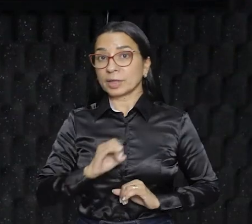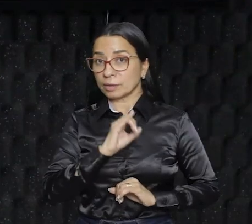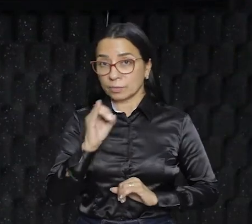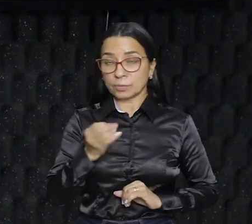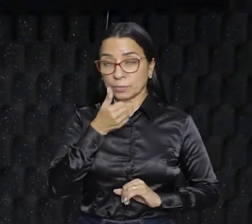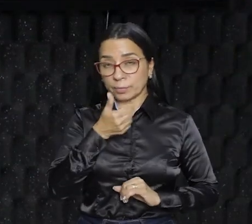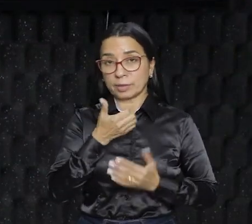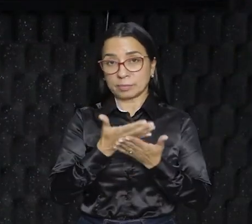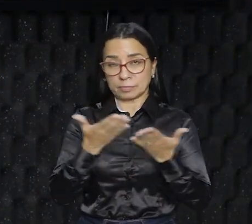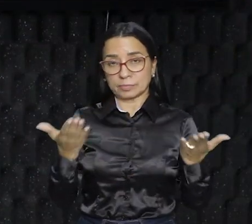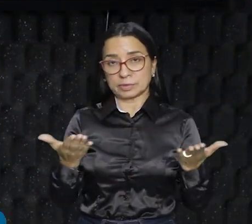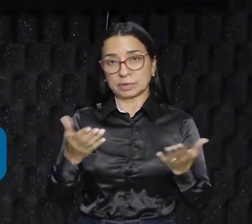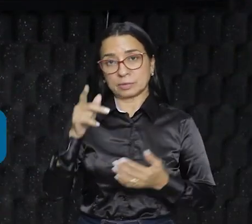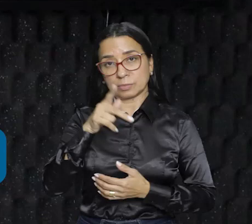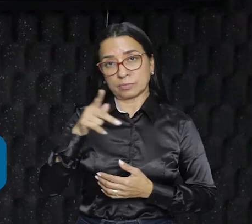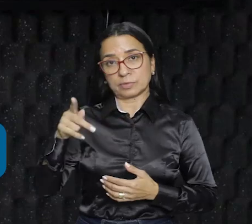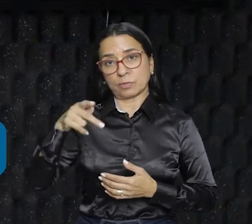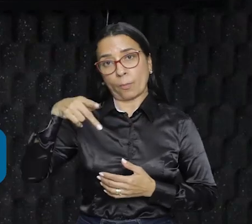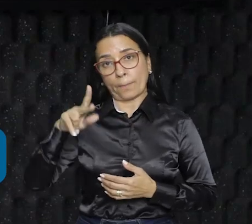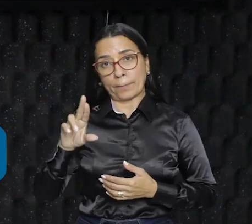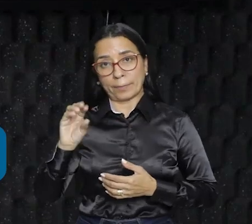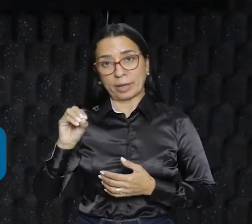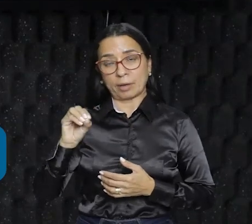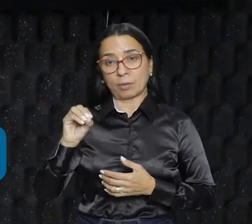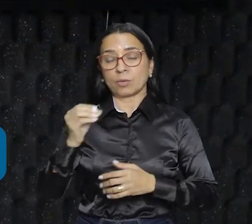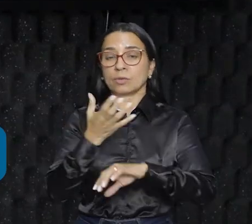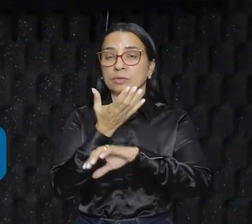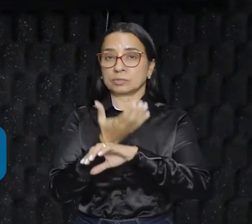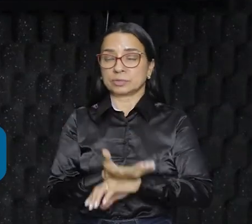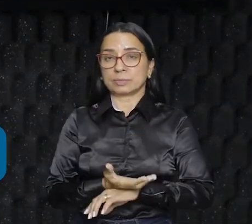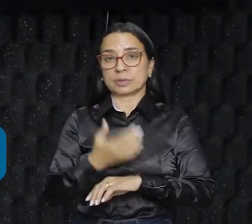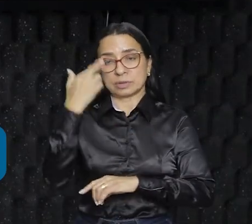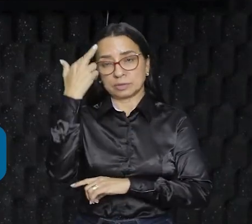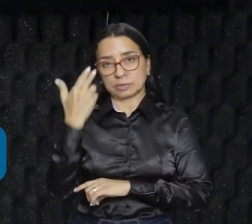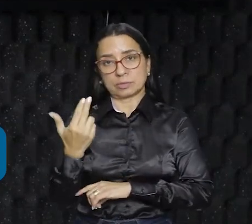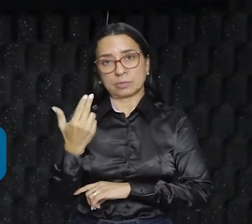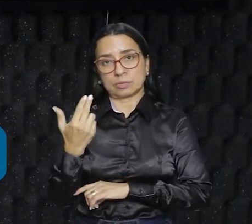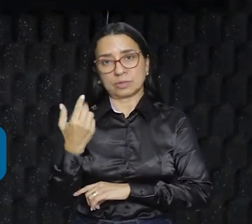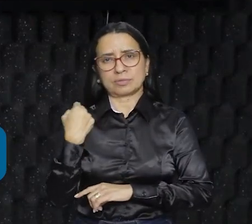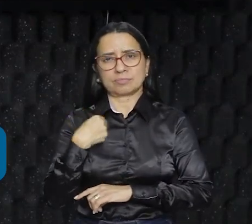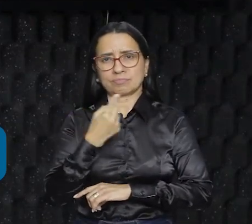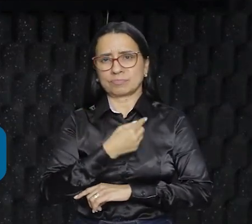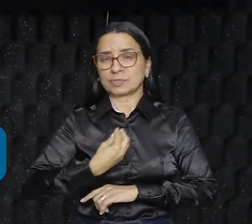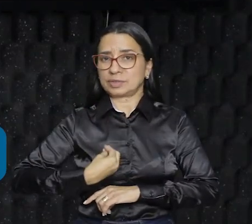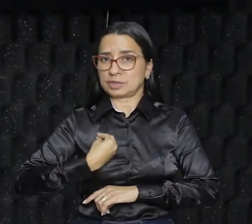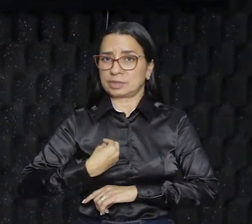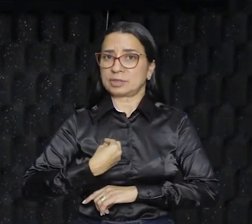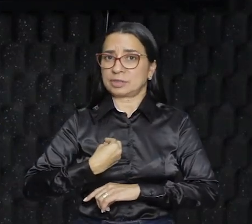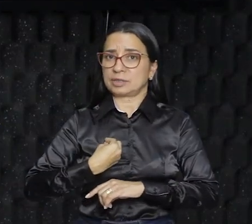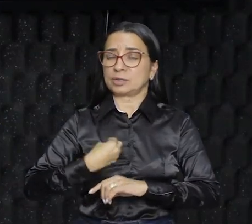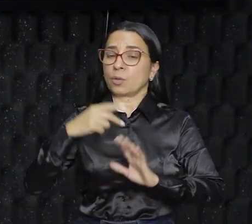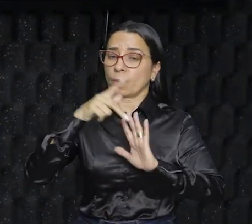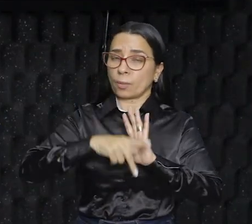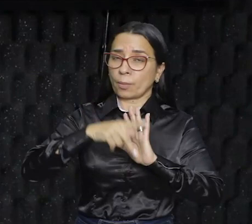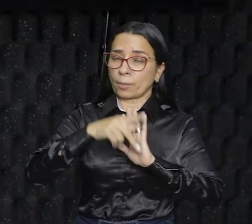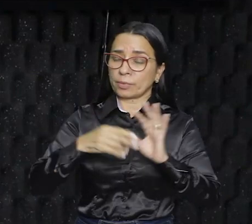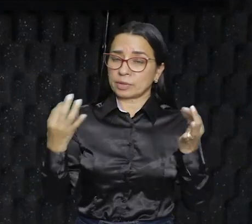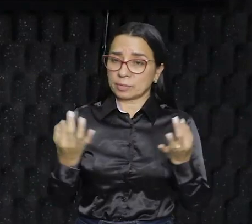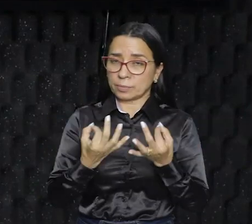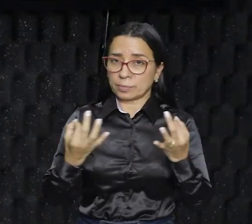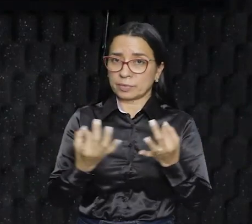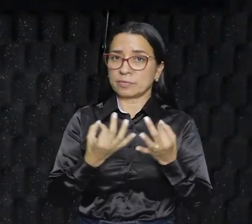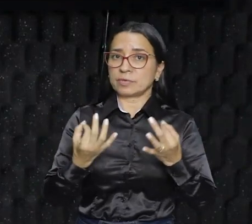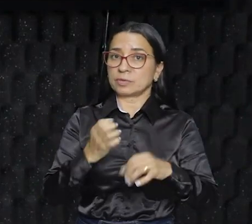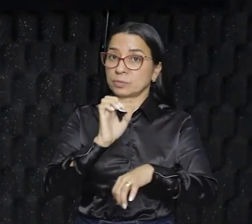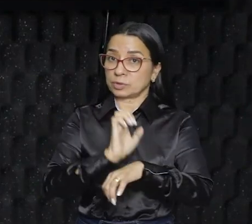E aí, galera, tudo bem? Professor Paulo Gereba de História. Estamos aqui com esse projeto maravilhoso do Estado do Maranhão, principalmente